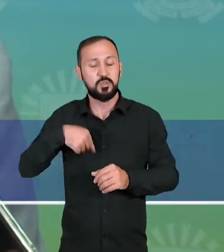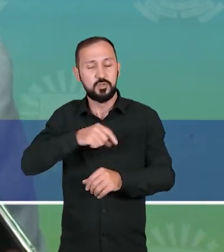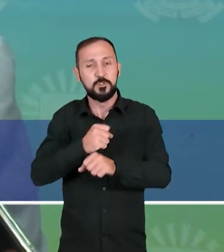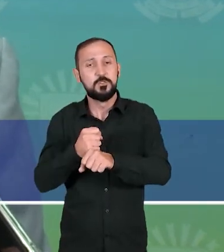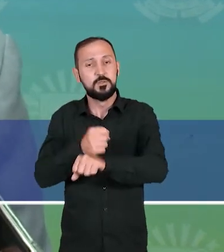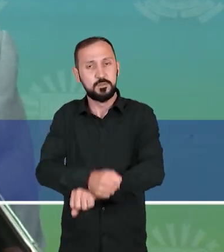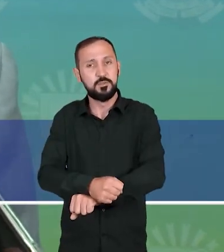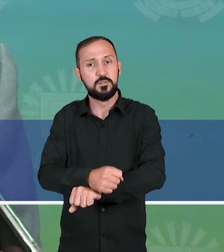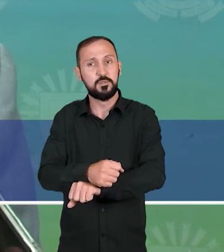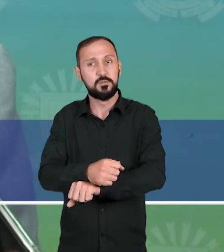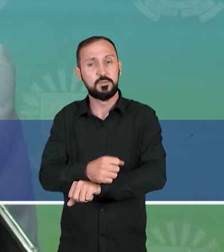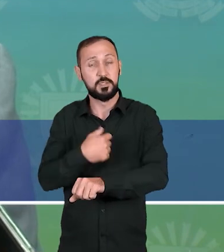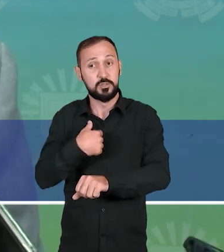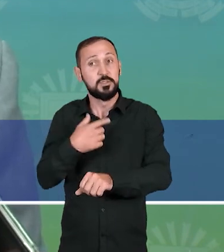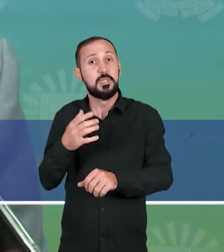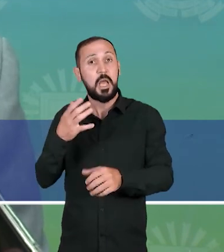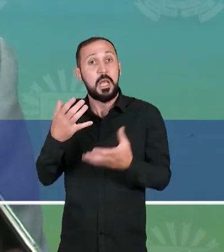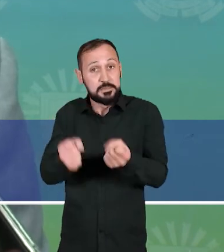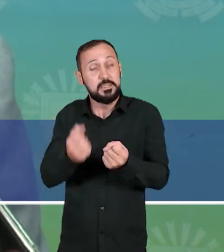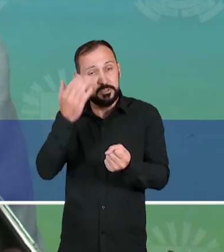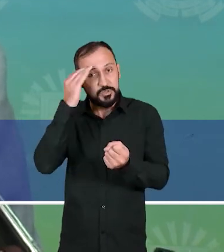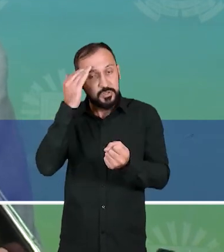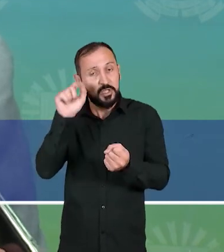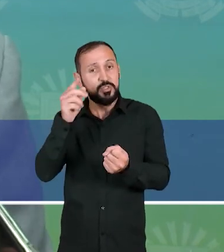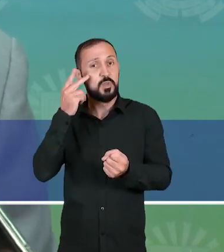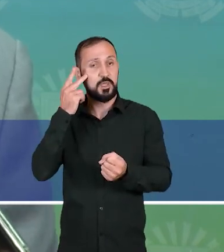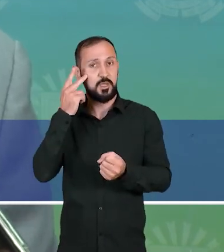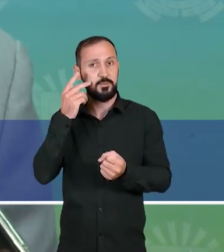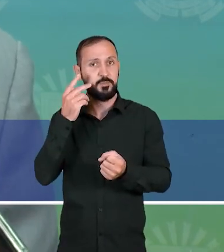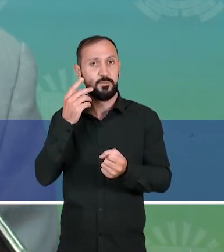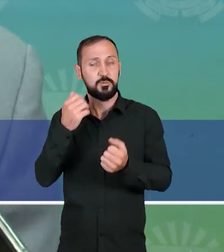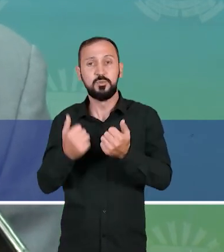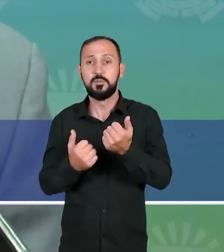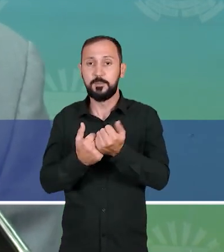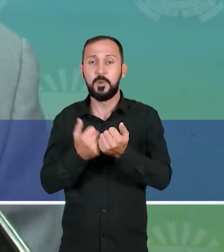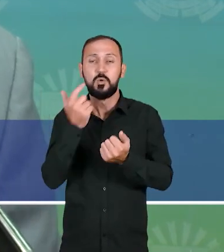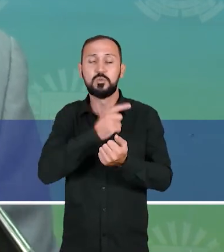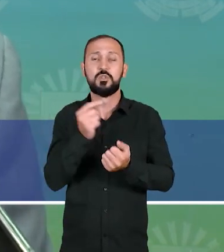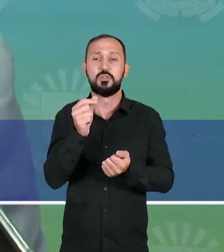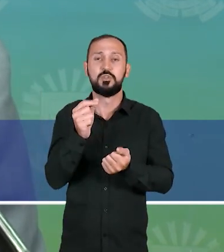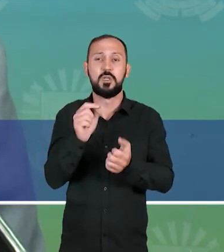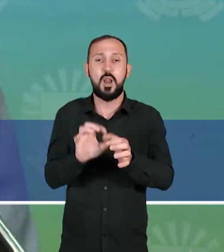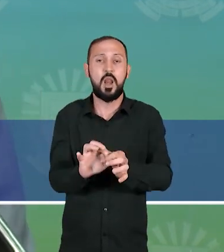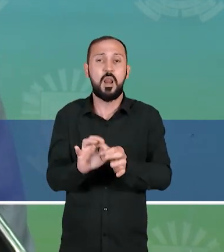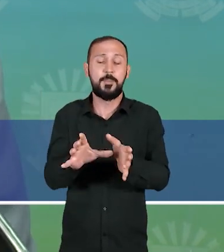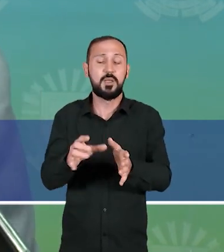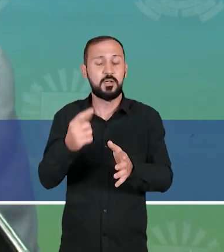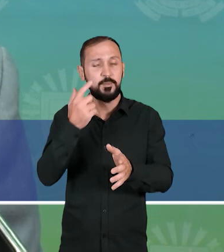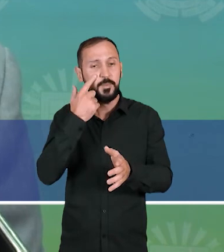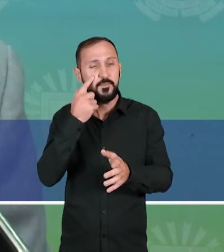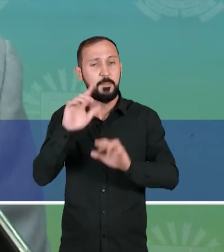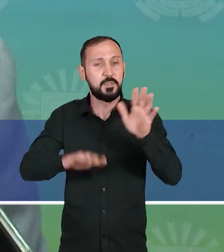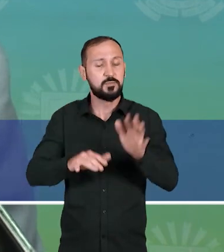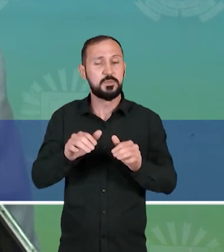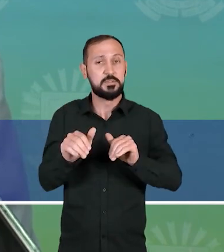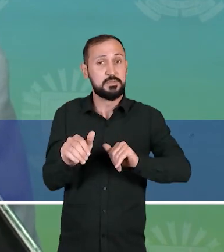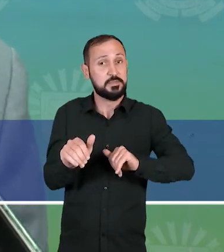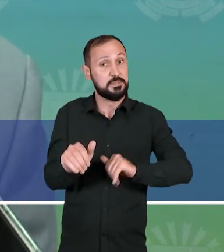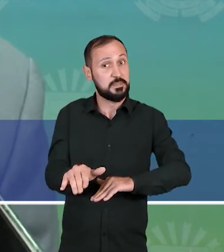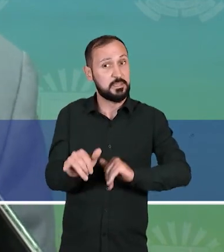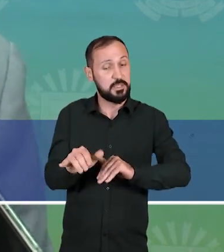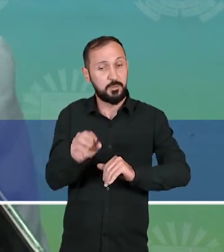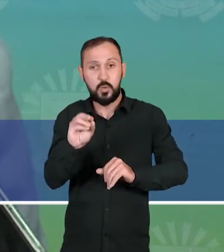somando também ao deputado Pedro Kemp, no sentido da liberação desses recursos. Existe uma perspectiva em setembro,